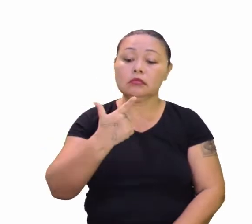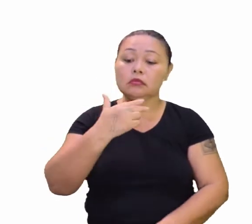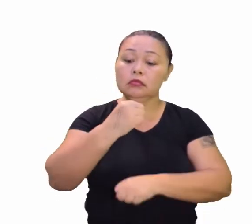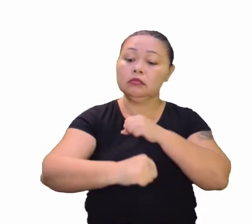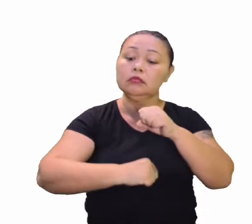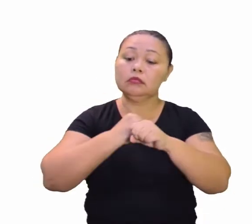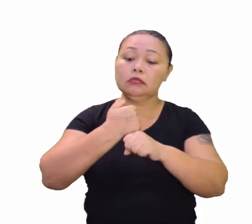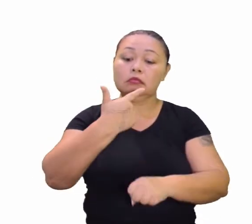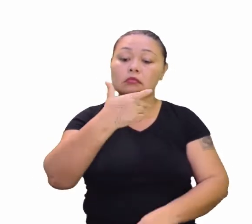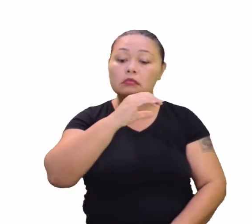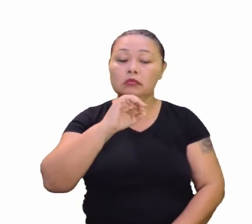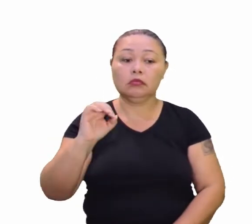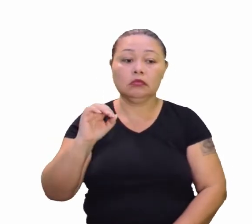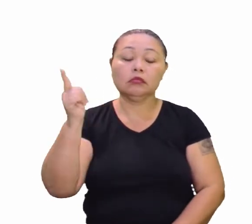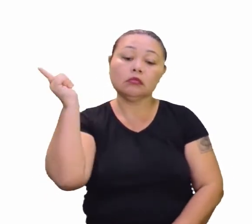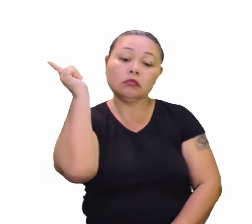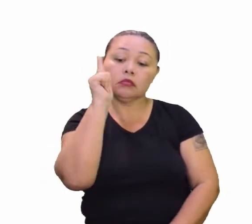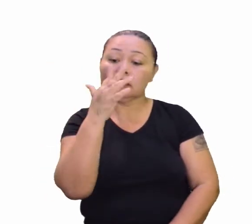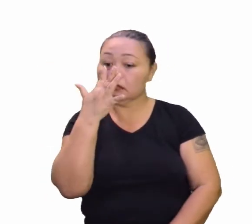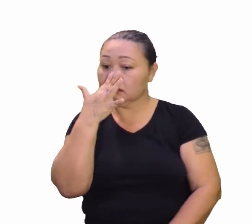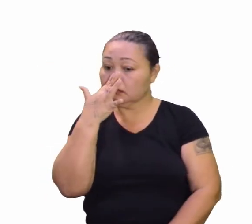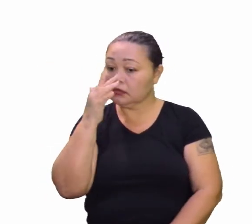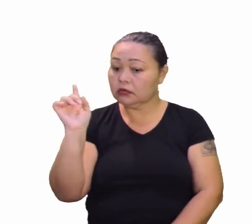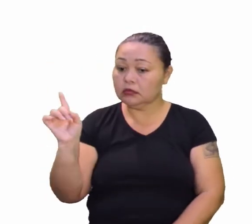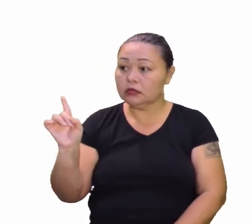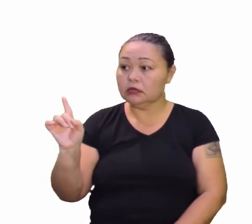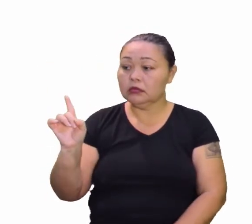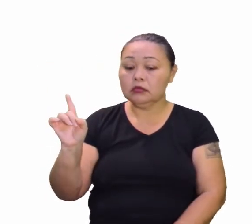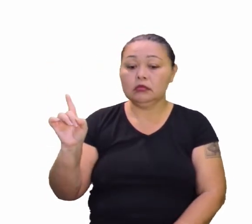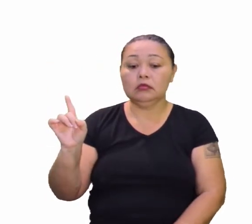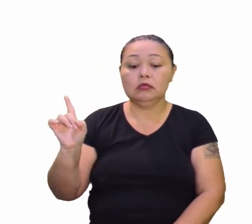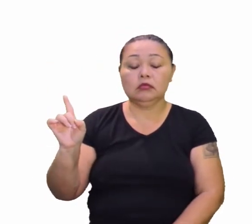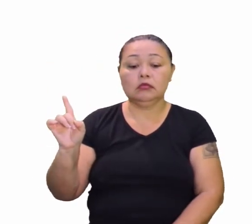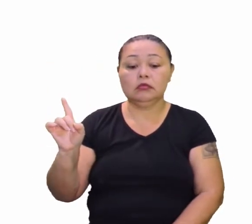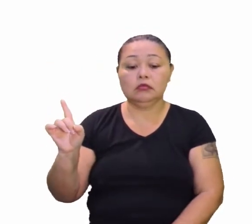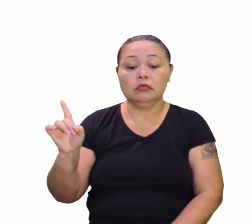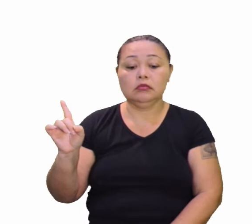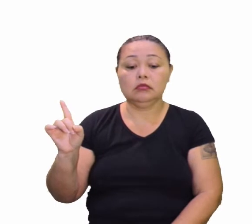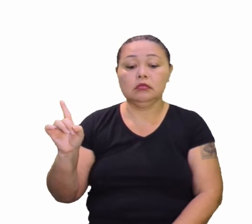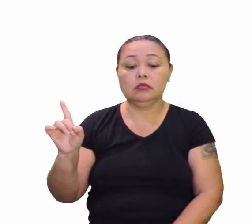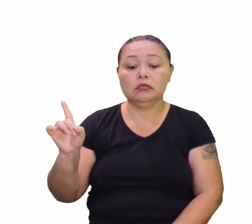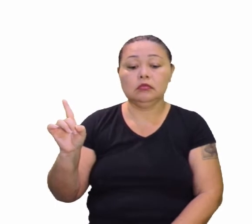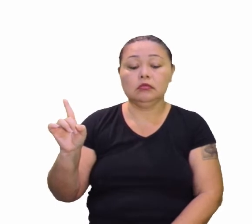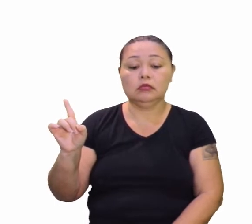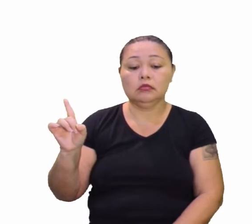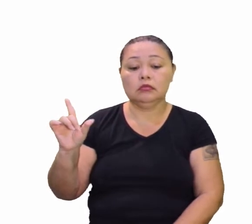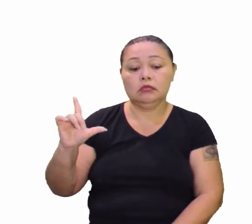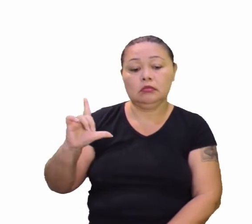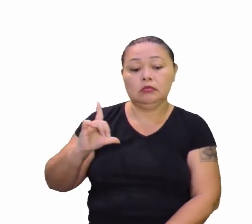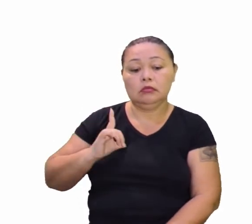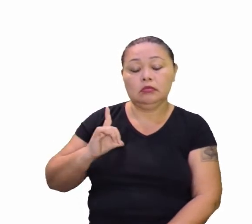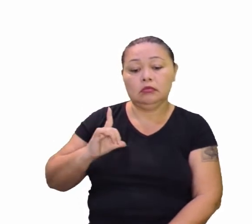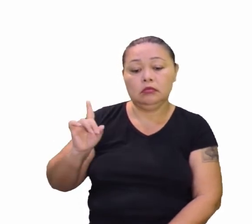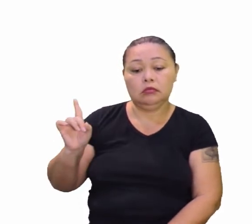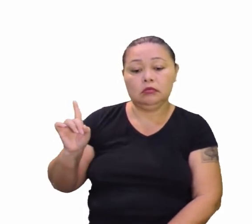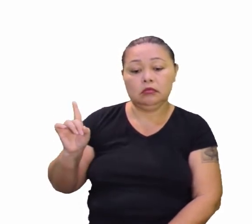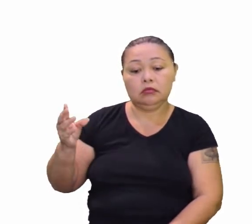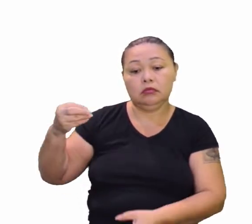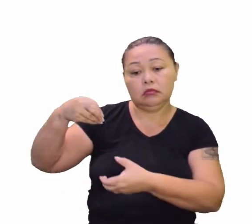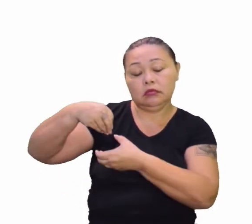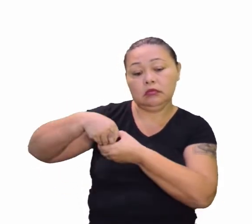professor. Beleza. E aí a gente consegue observar que nós temos aí, dentro